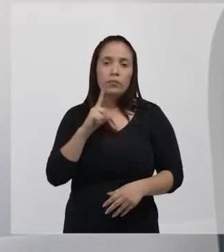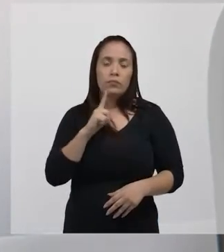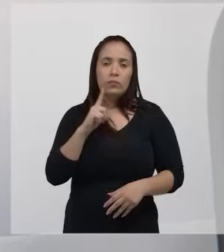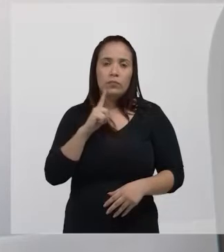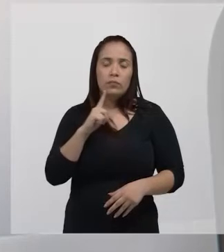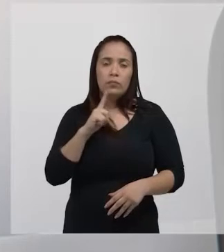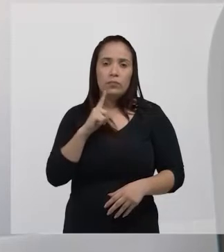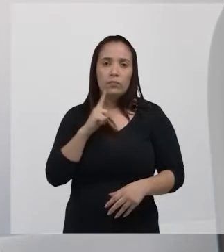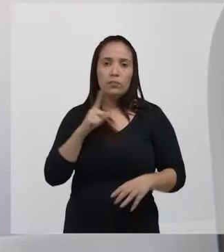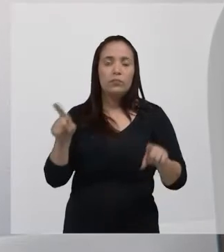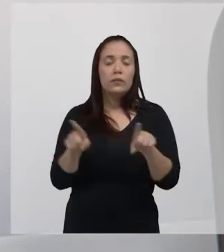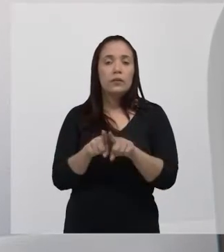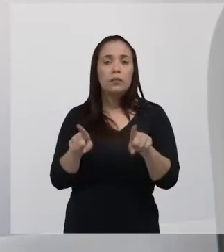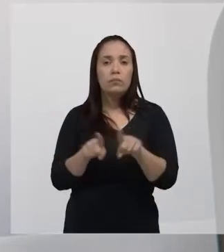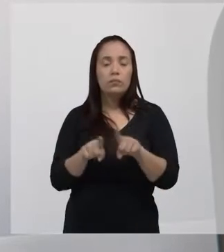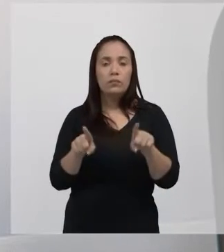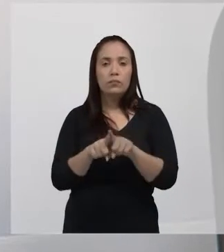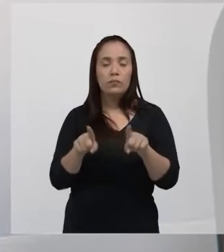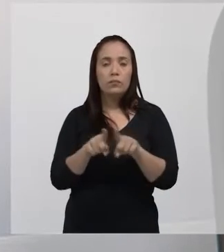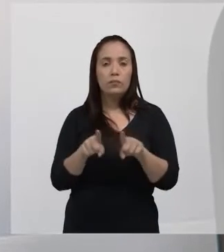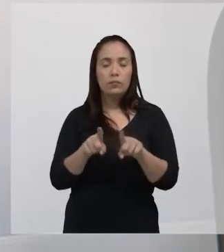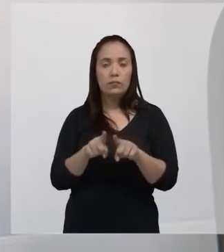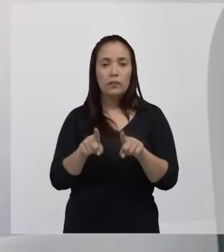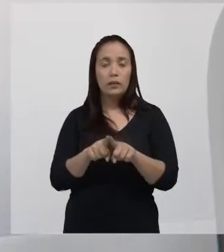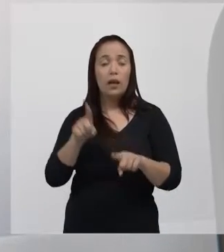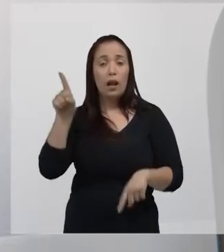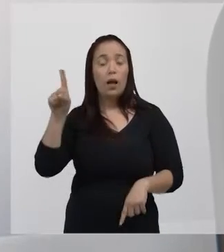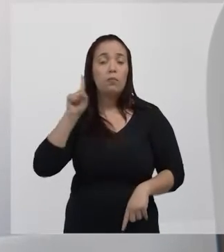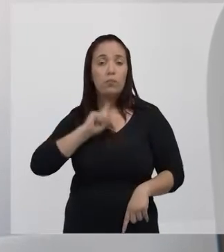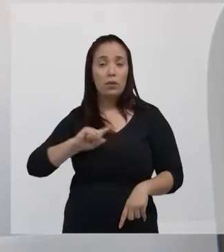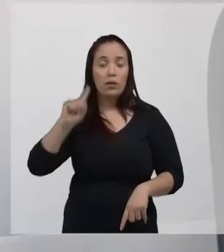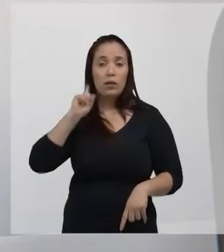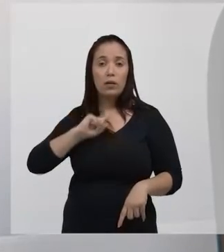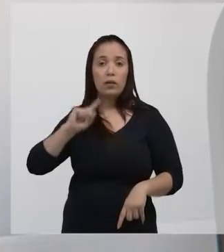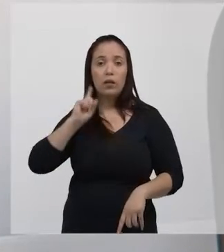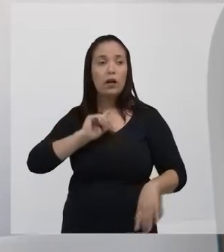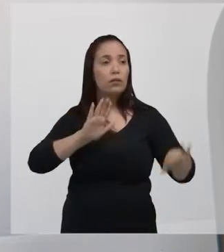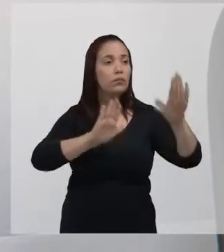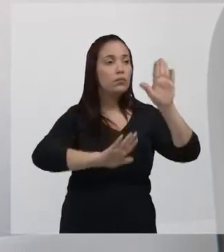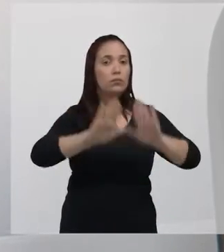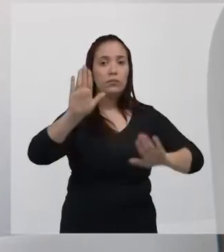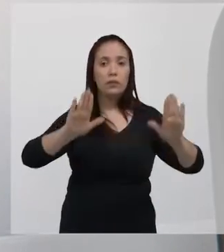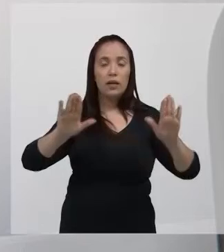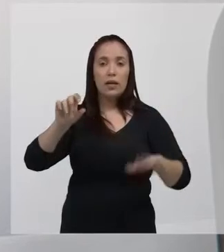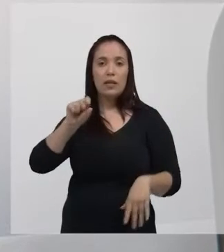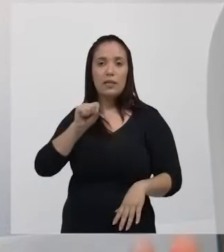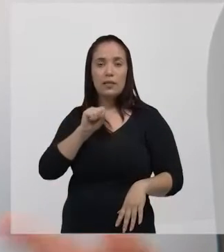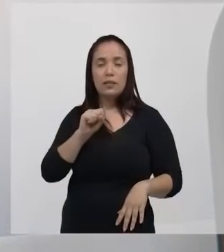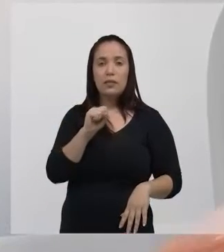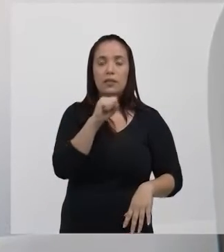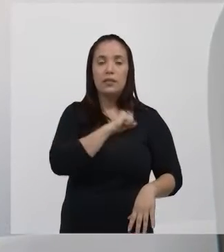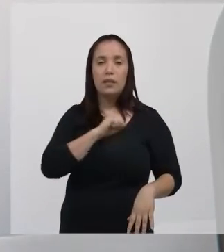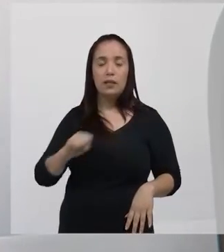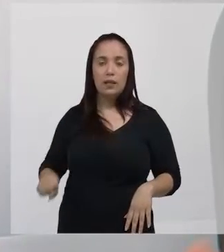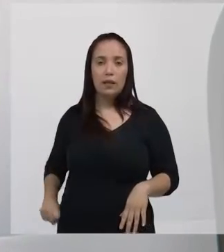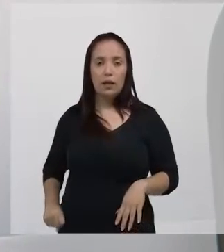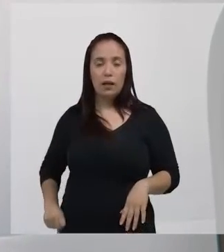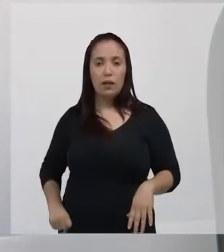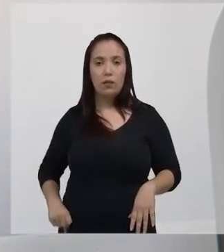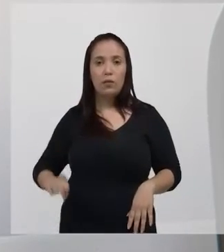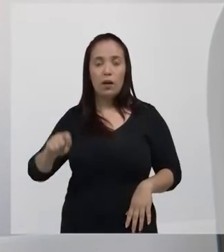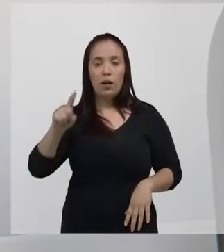e para piorar a situação, é um estado onde os candidatos ao Senado podem ser os últimos